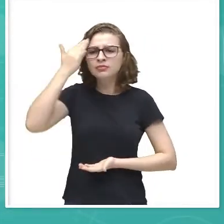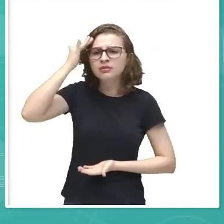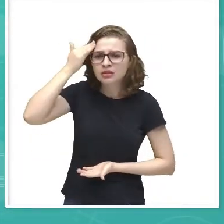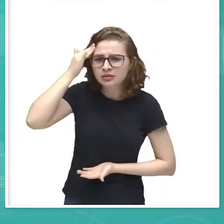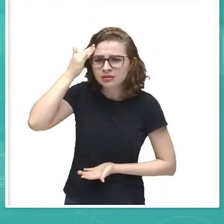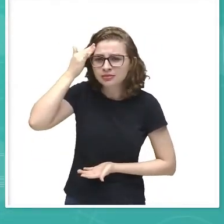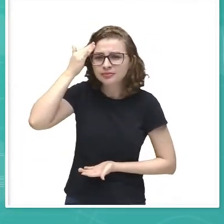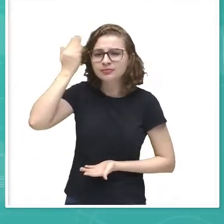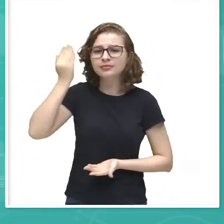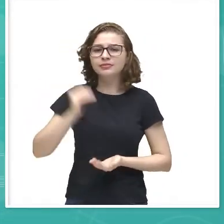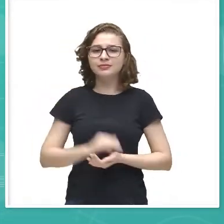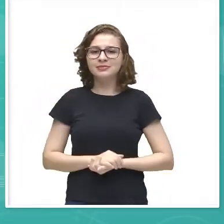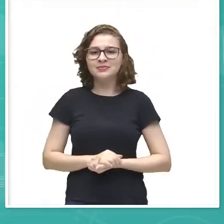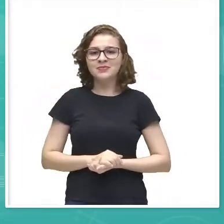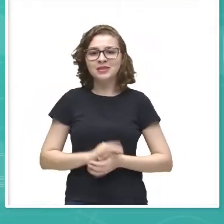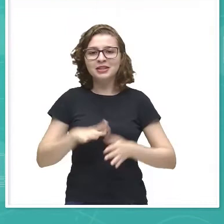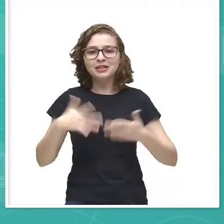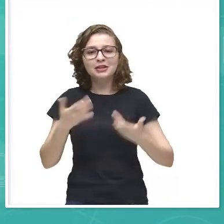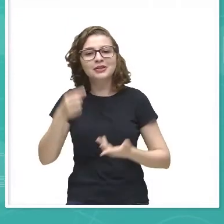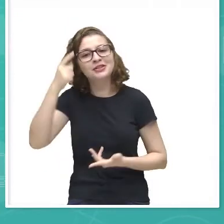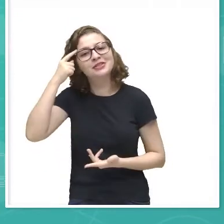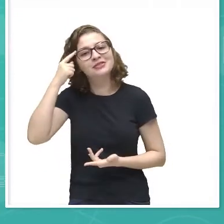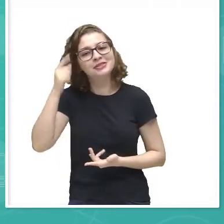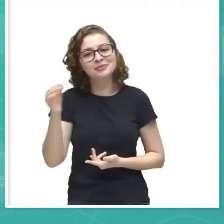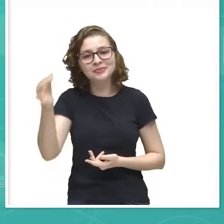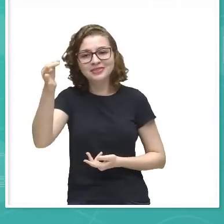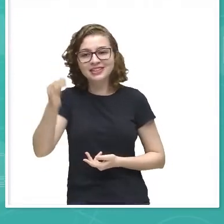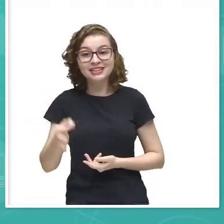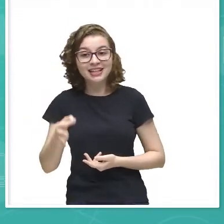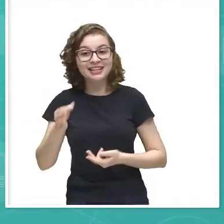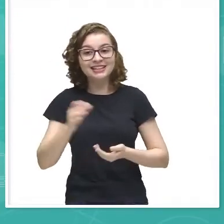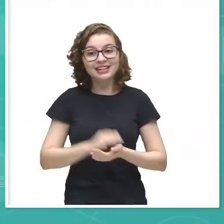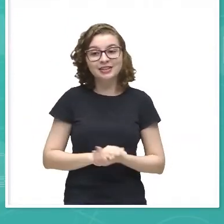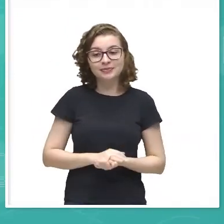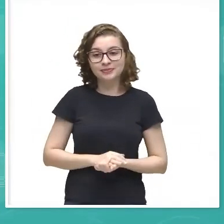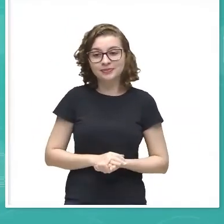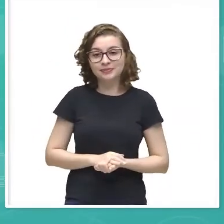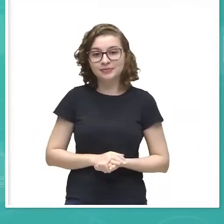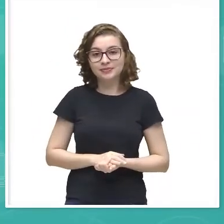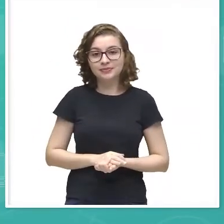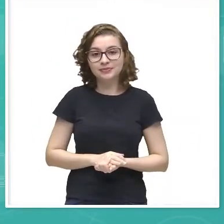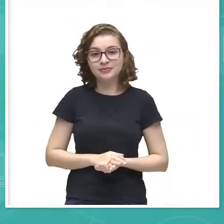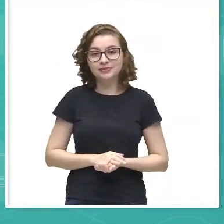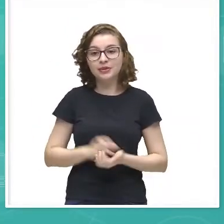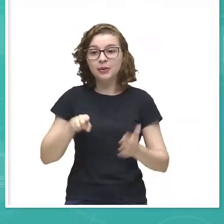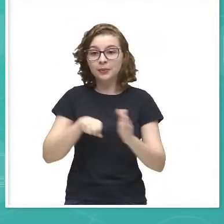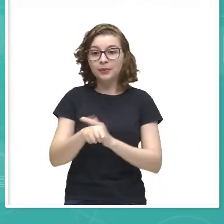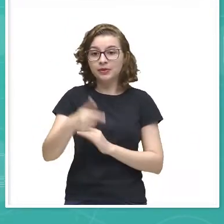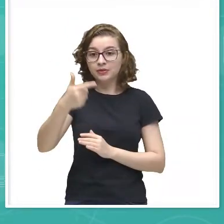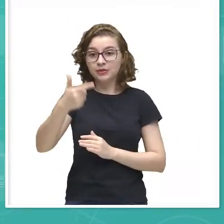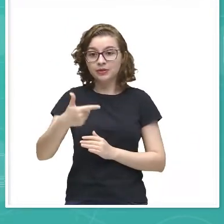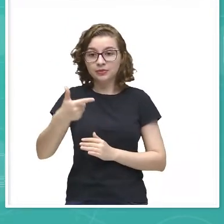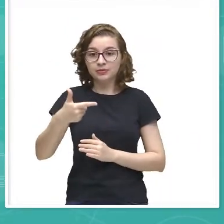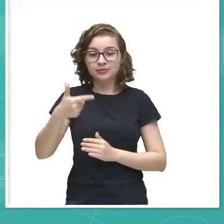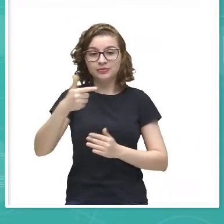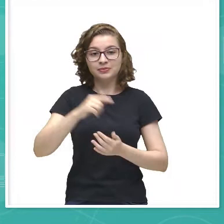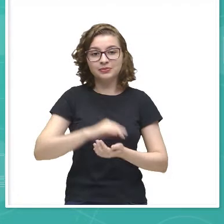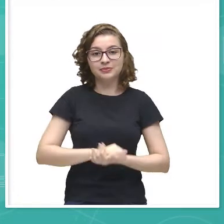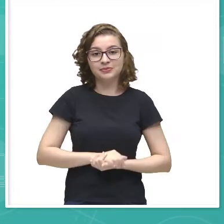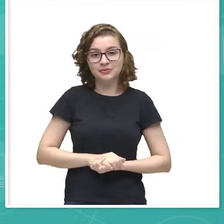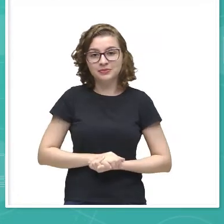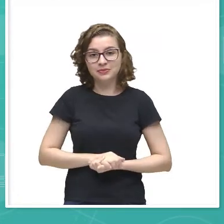espero que vocês tenham acertado, se não acertou, não tem problema. Vamos então para a nossa próxima questão. A gente tem aí a nossa